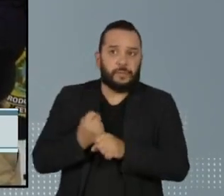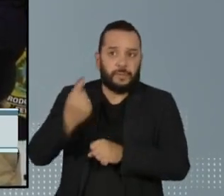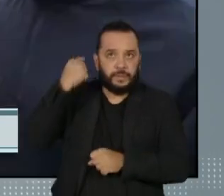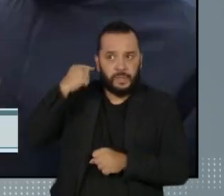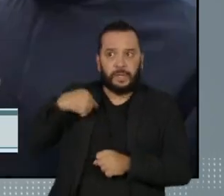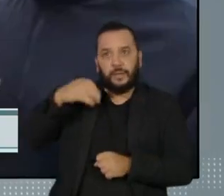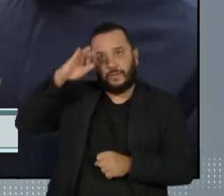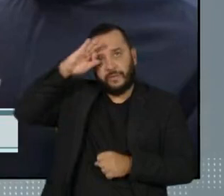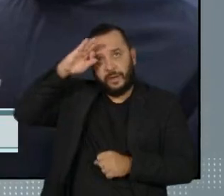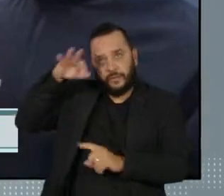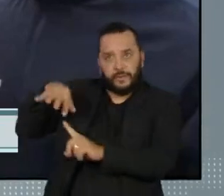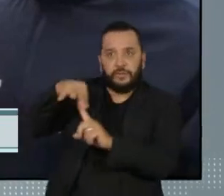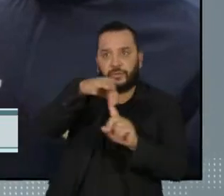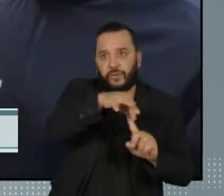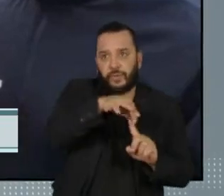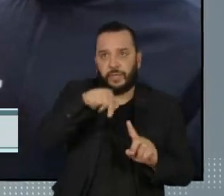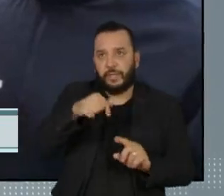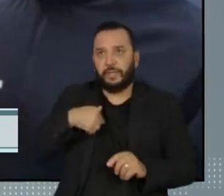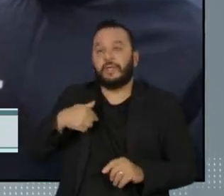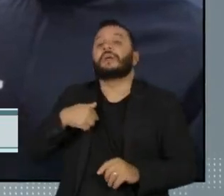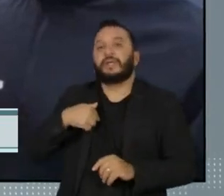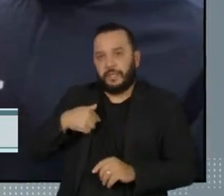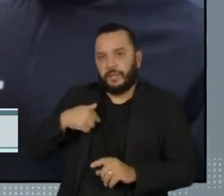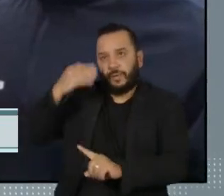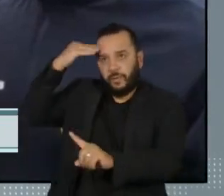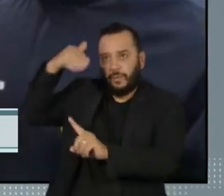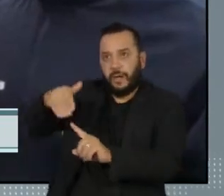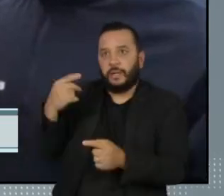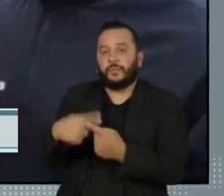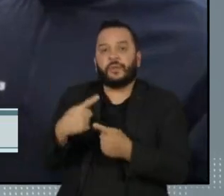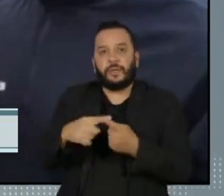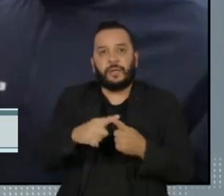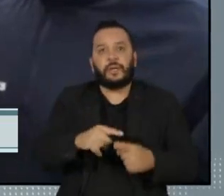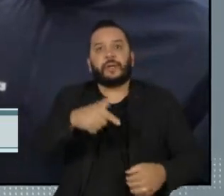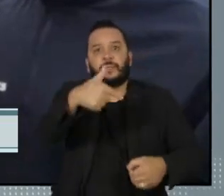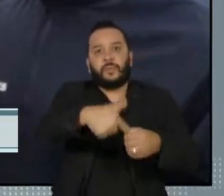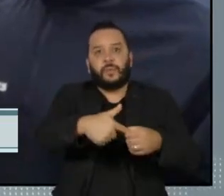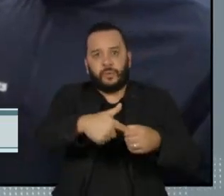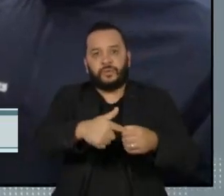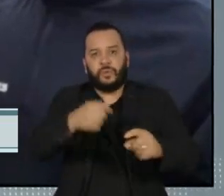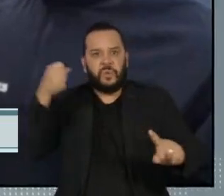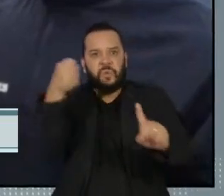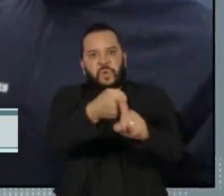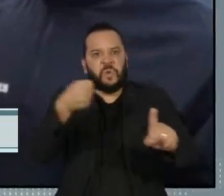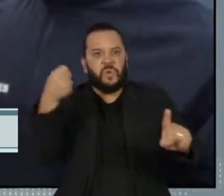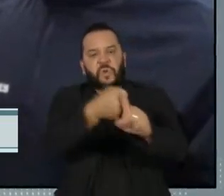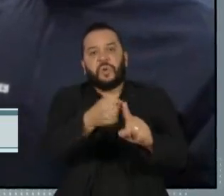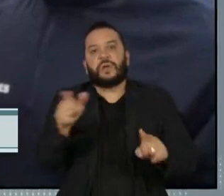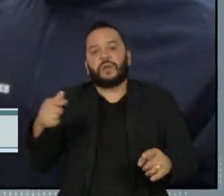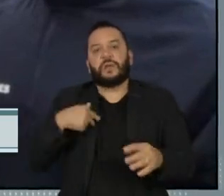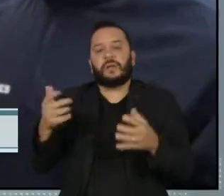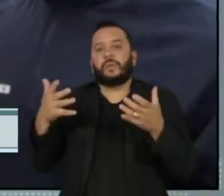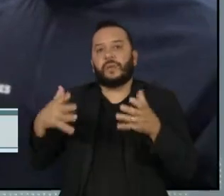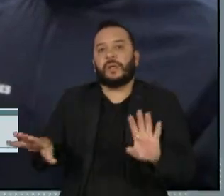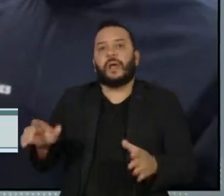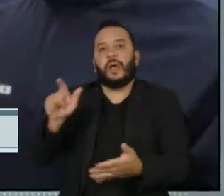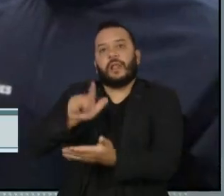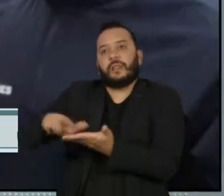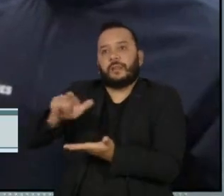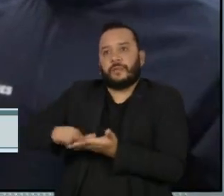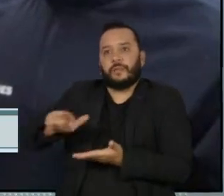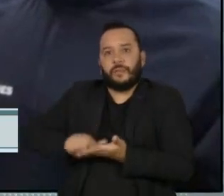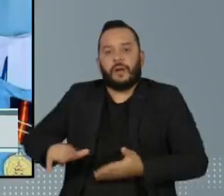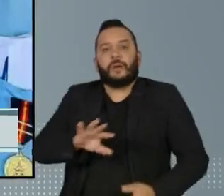bolsonaro ele já foi condenado por espancar um frentista de um posto de gasolina que se recusou a limpar uma das viaturas da